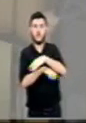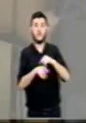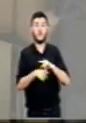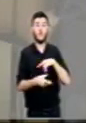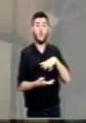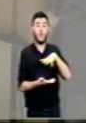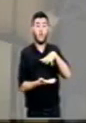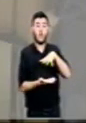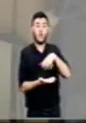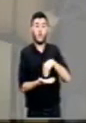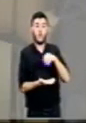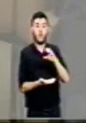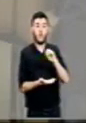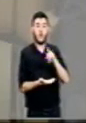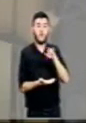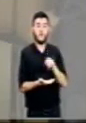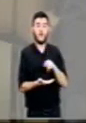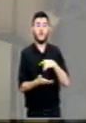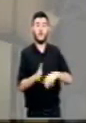dos ofícios